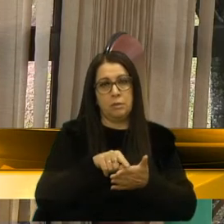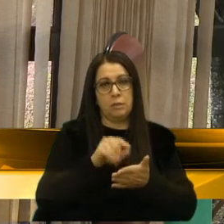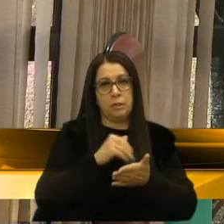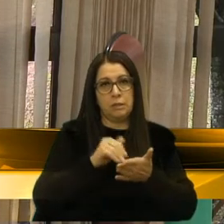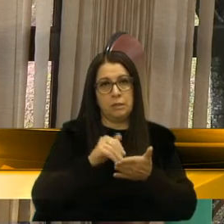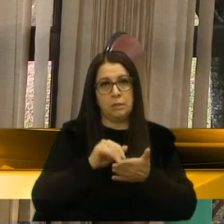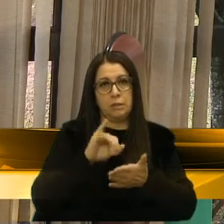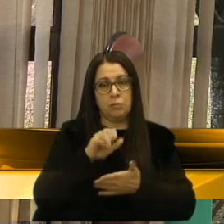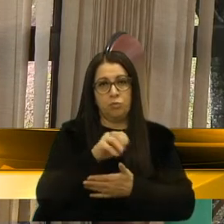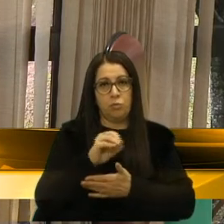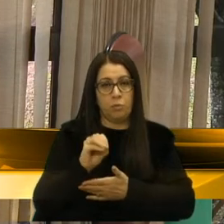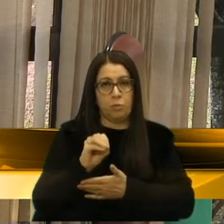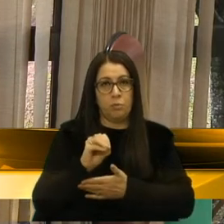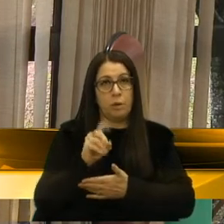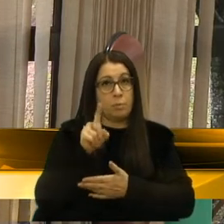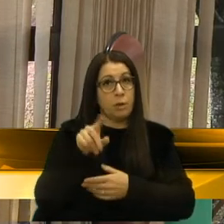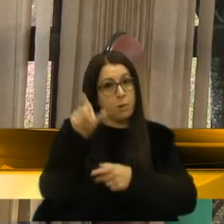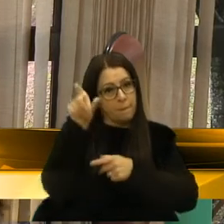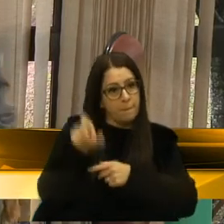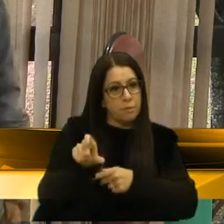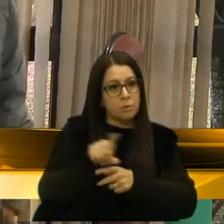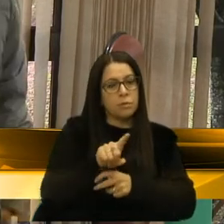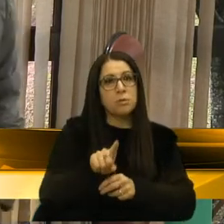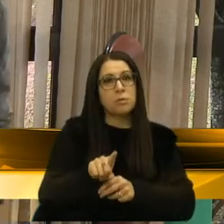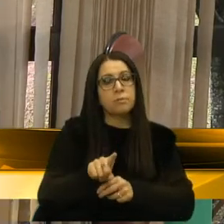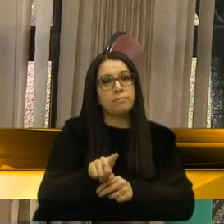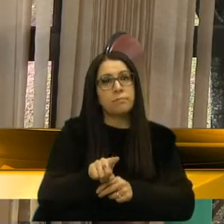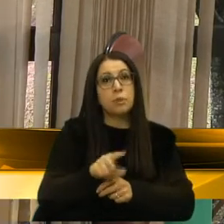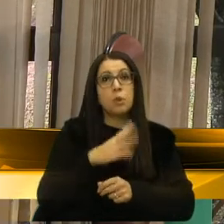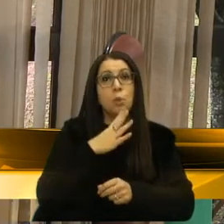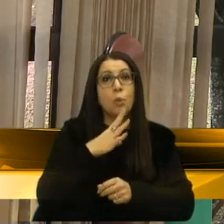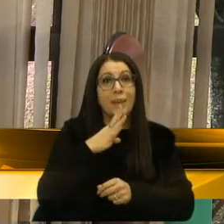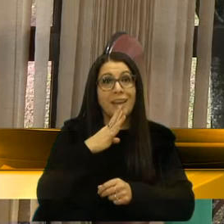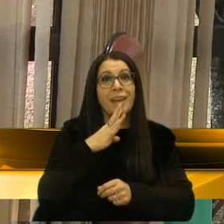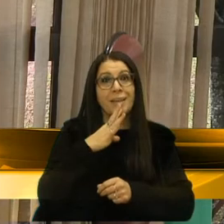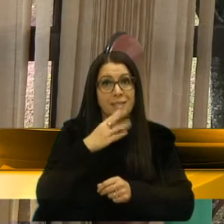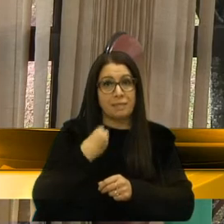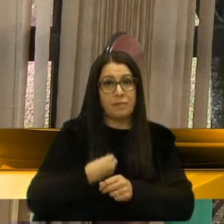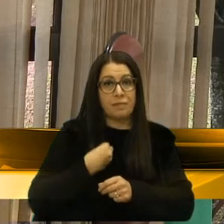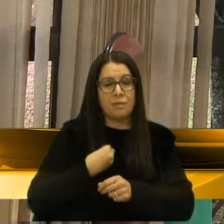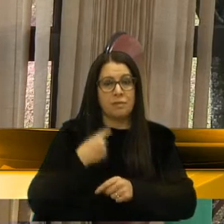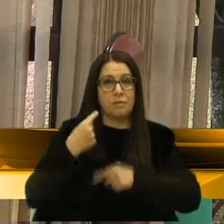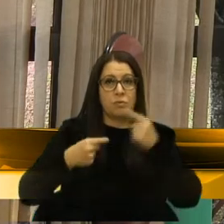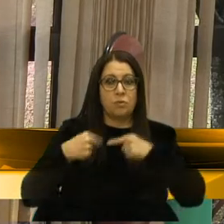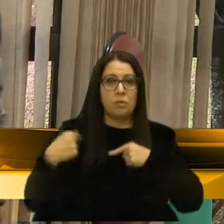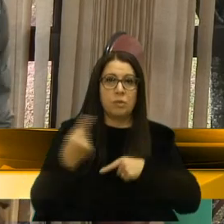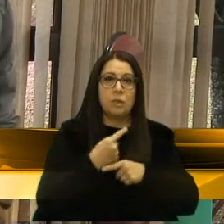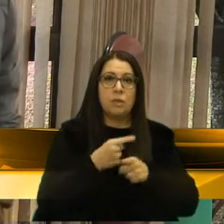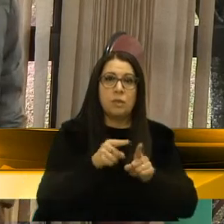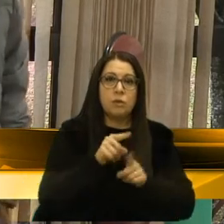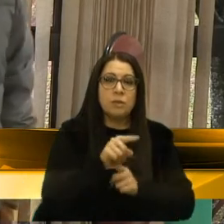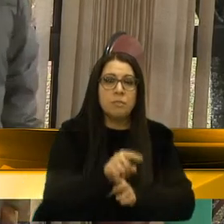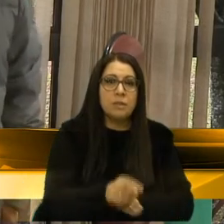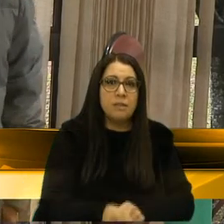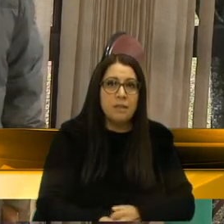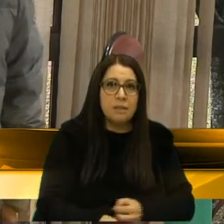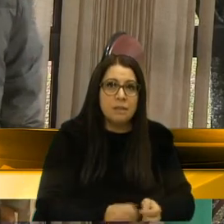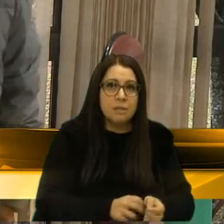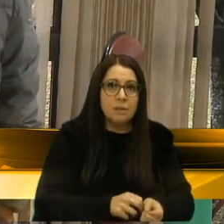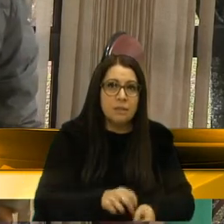secretário joão luiz porque é uma das pessoas que que conhece e viver essa discussão como um todo com segmento